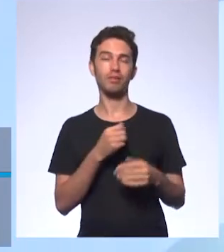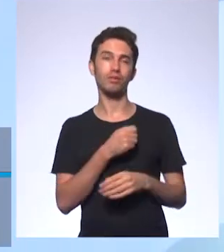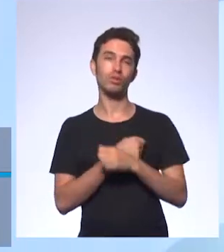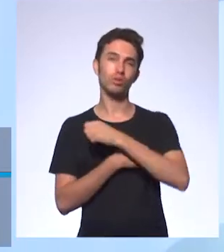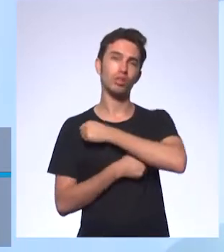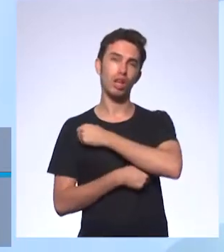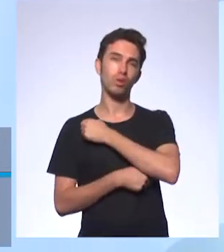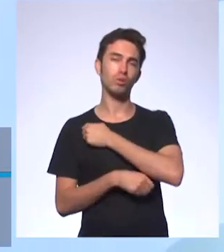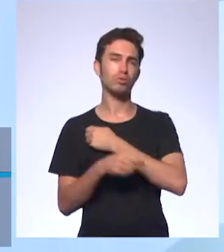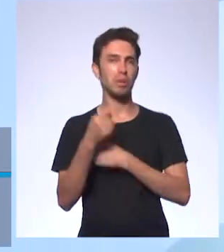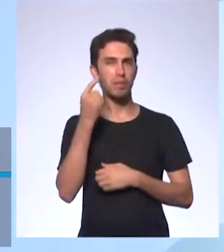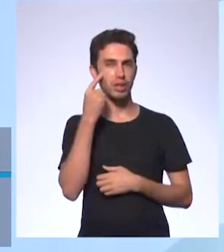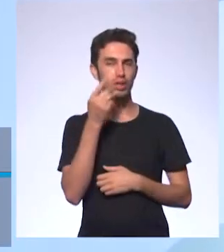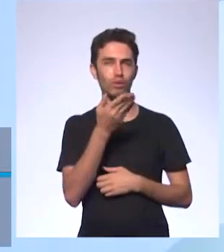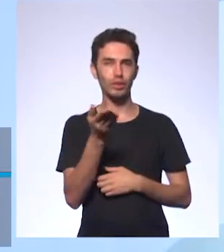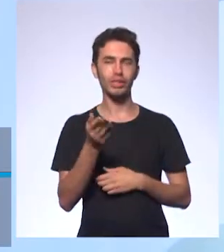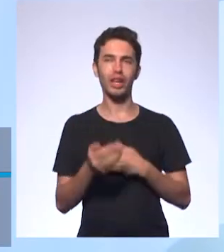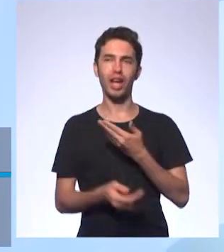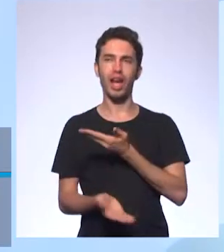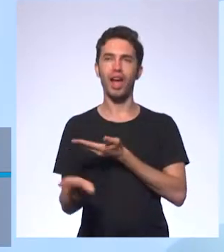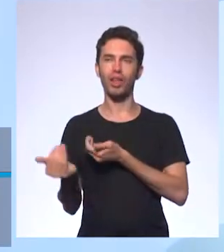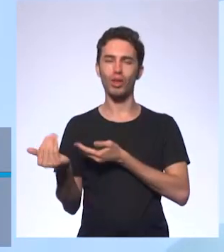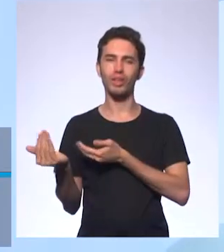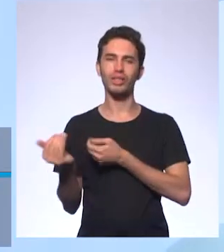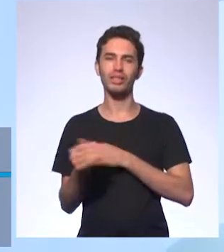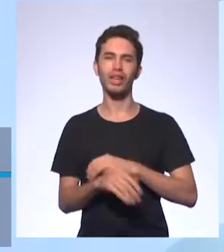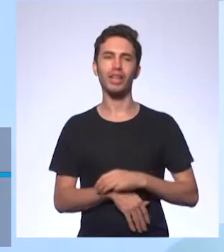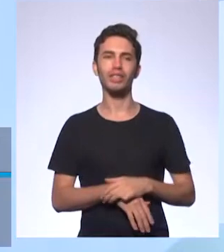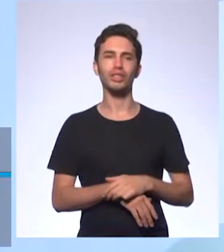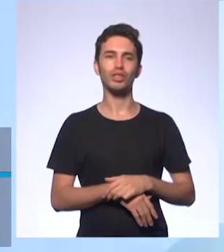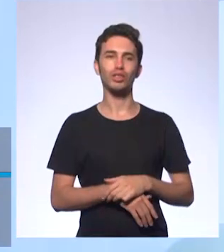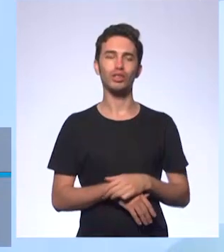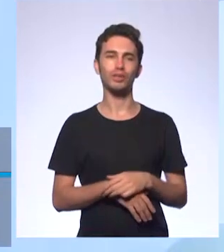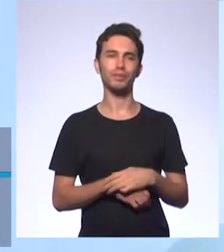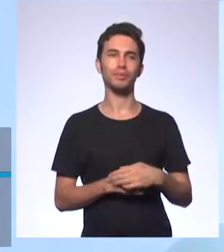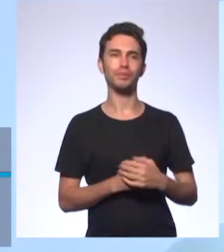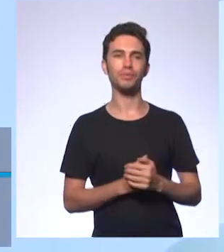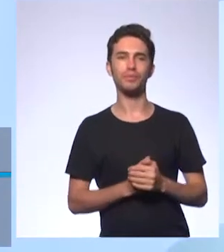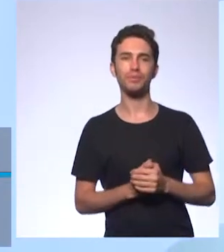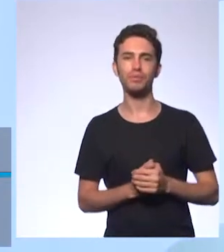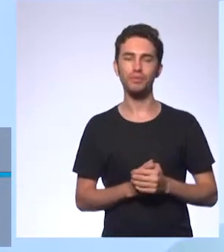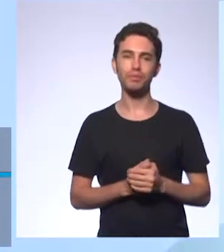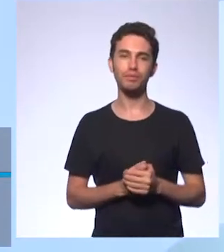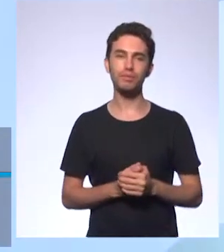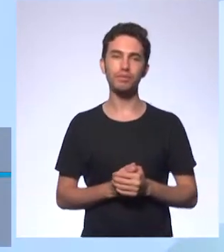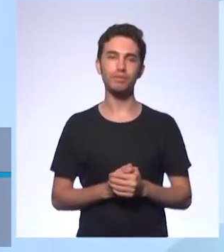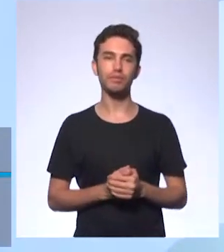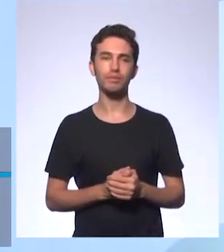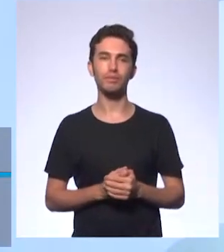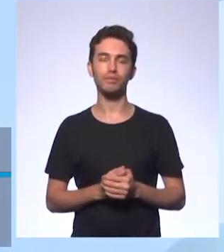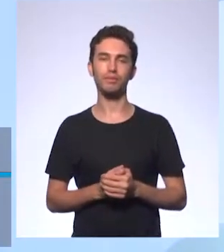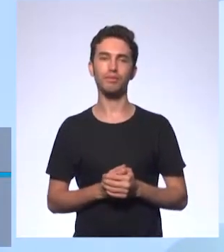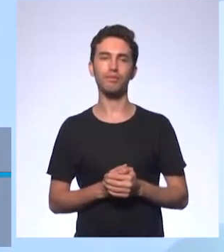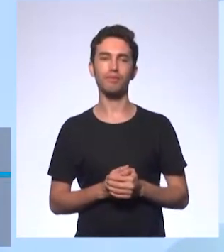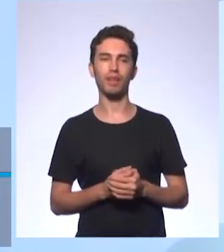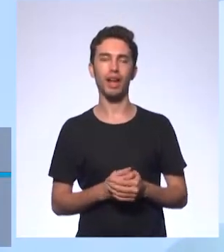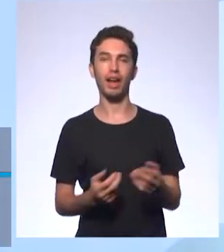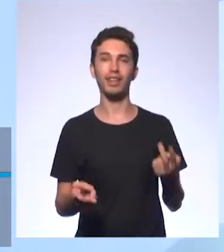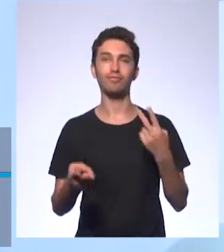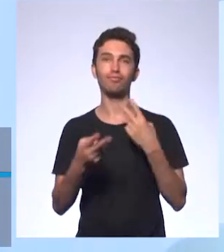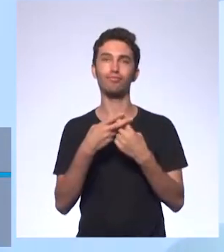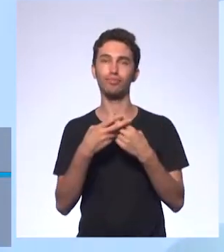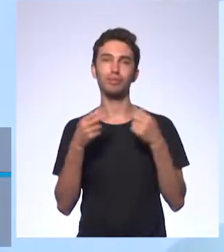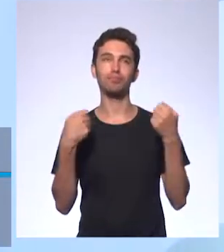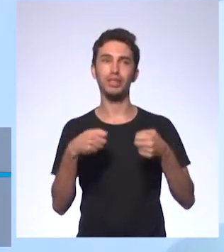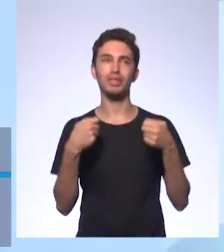momento. Imagine você, adolescente, né? Na flor da idade, cheio de vigor e de vida, e de repente tem que ficar trancado em